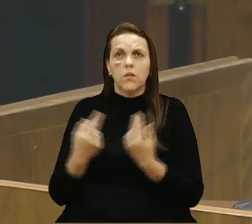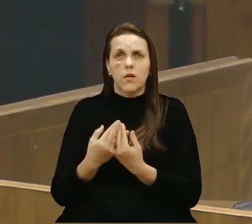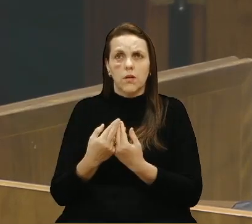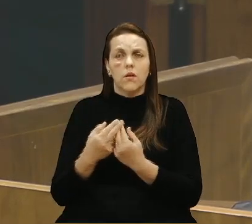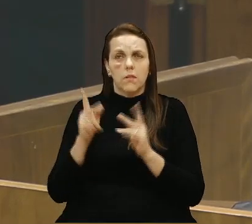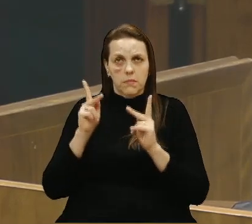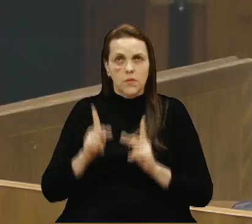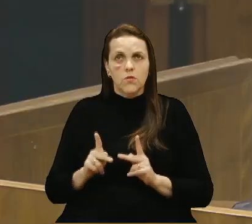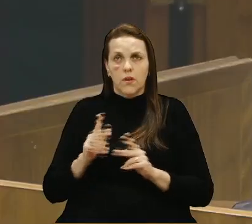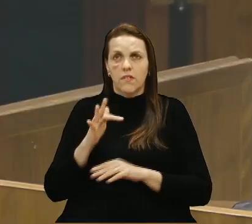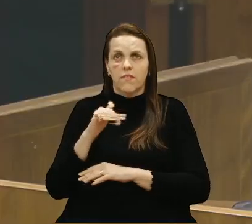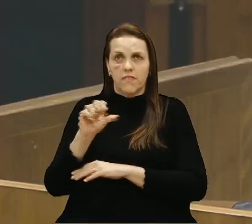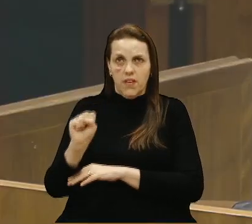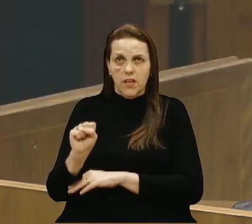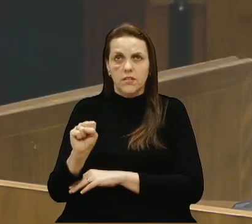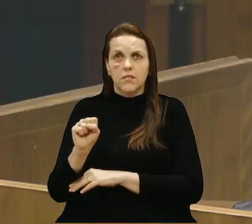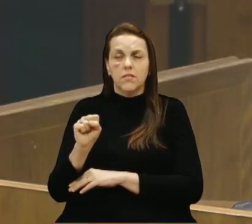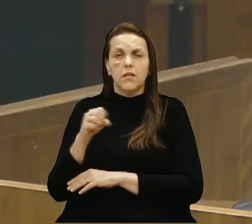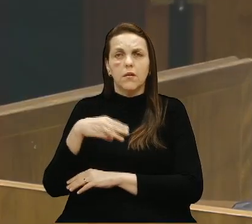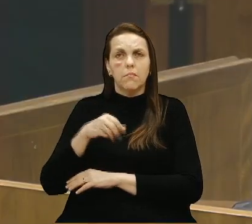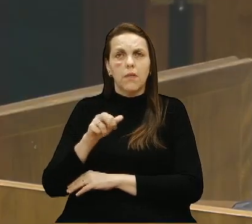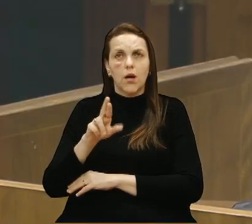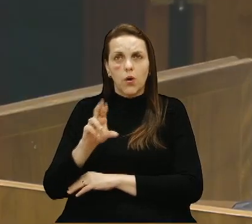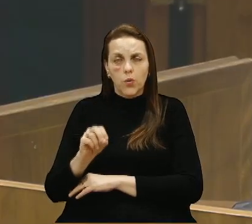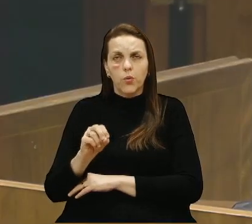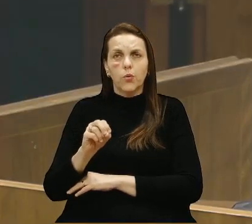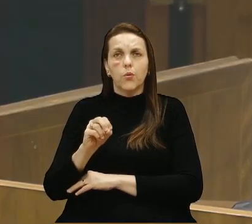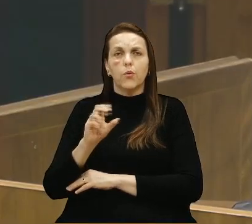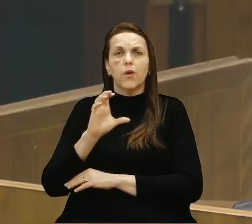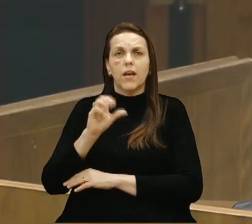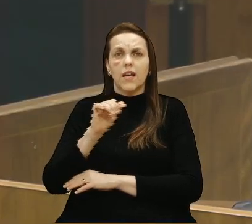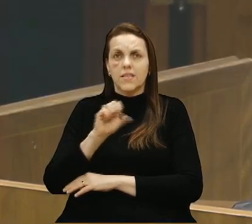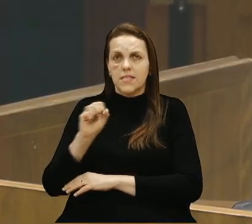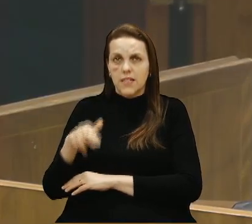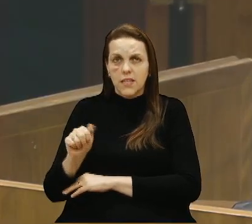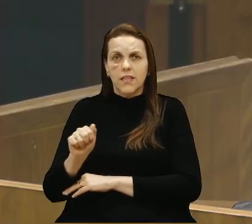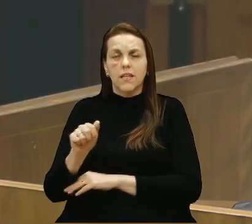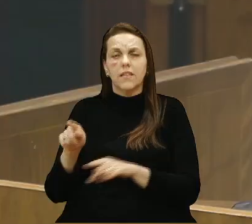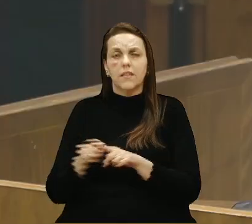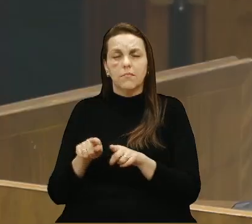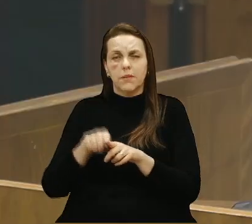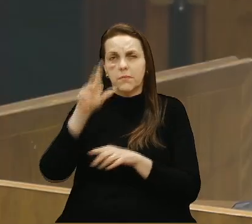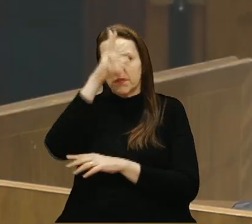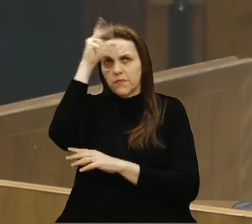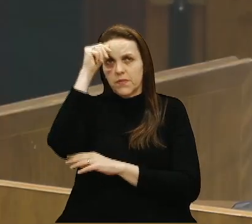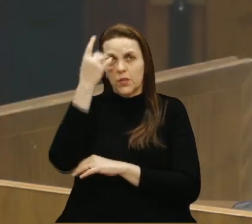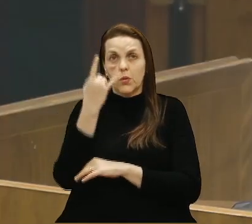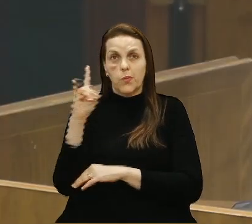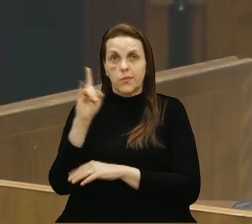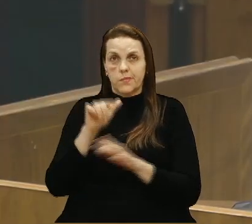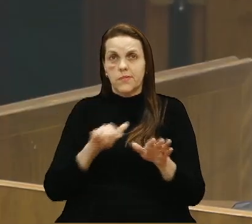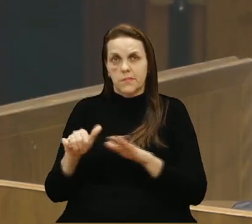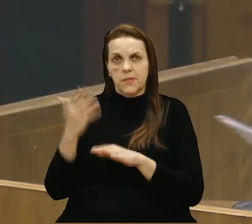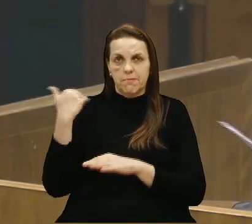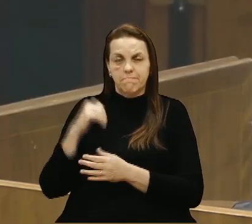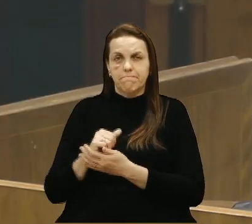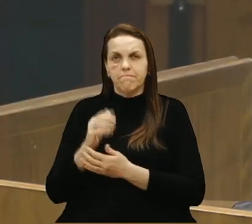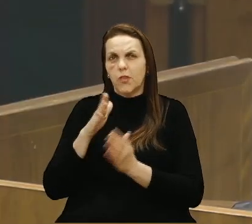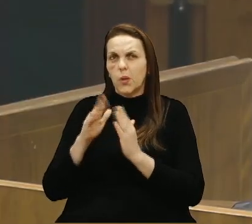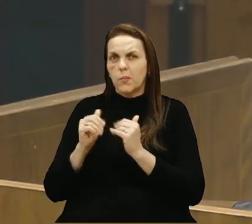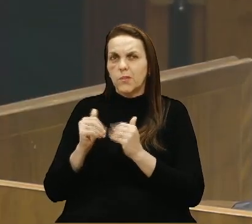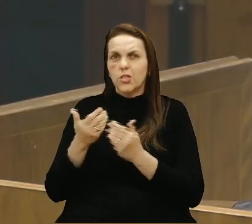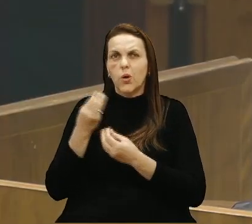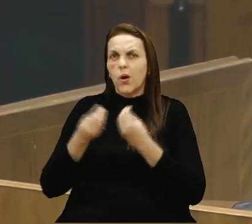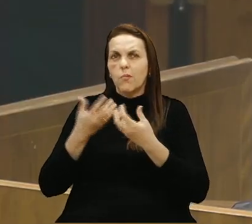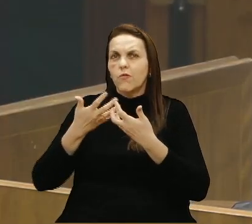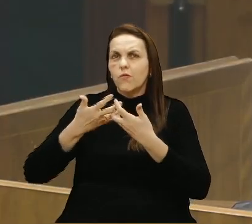da FAS, o Mauro, o Cassina, o prefeito, né, e ali na última semana. E aí a gente estava falando e eu pedi para eles como